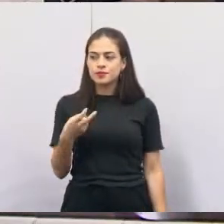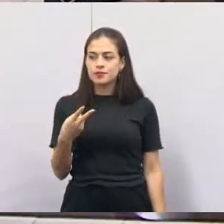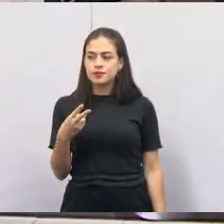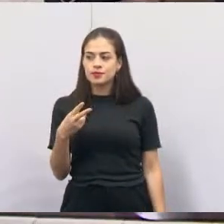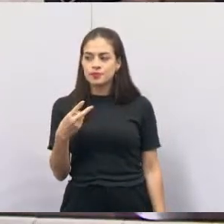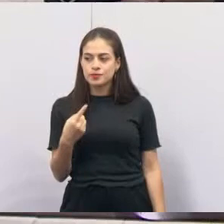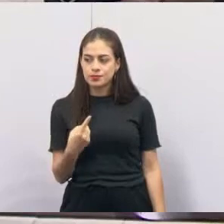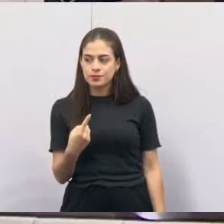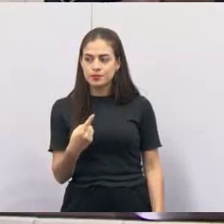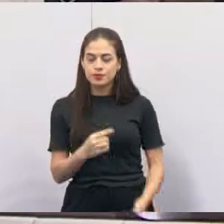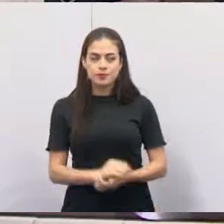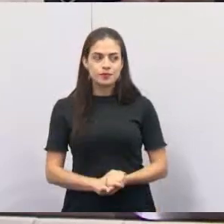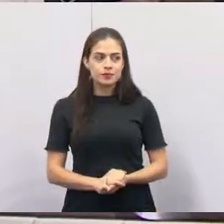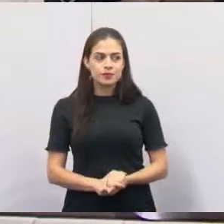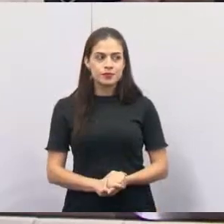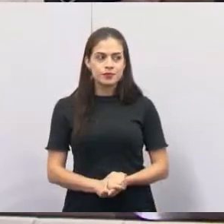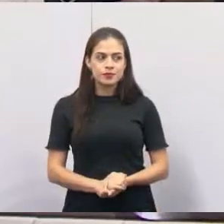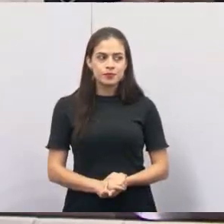521.